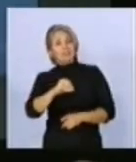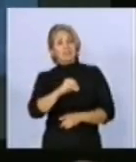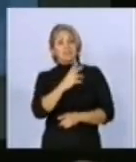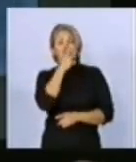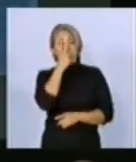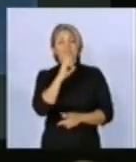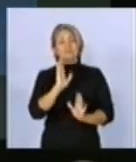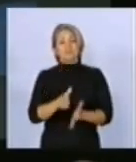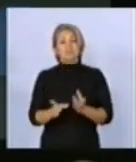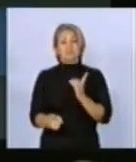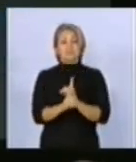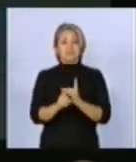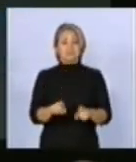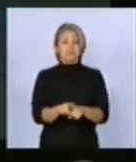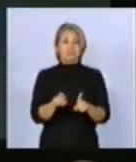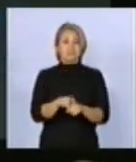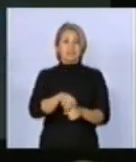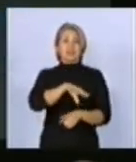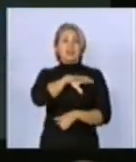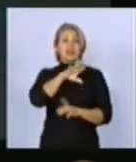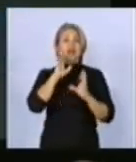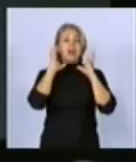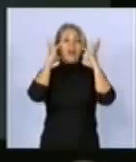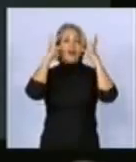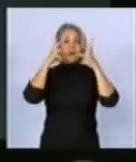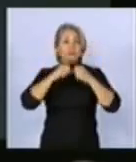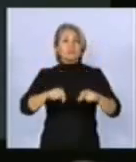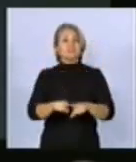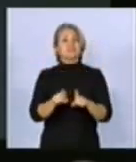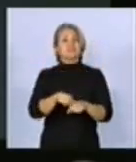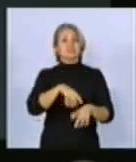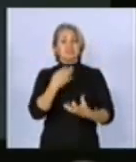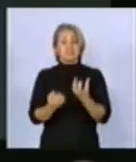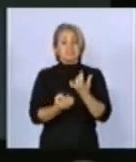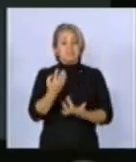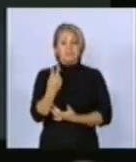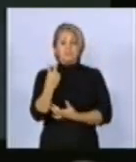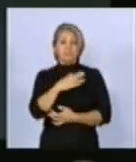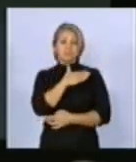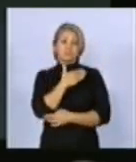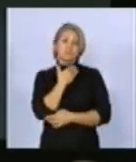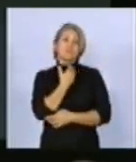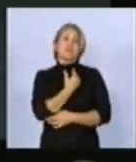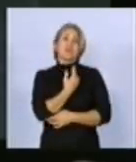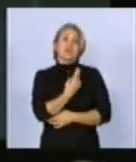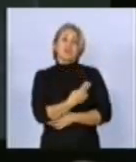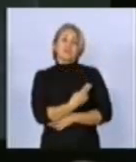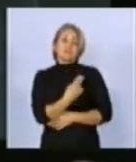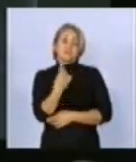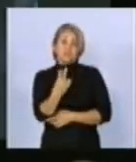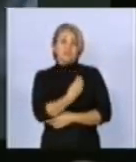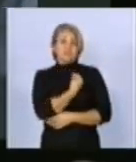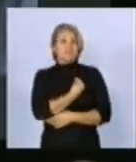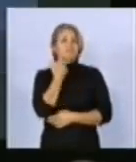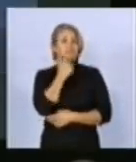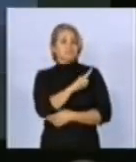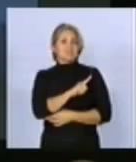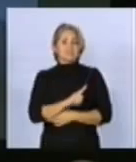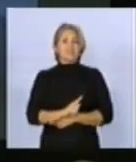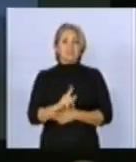os três filhotes de on saapa ficaram muito Queimados só dois sobreviveram no ano passado esta Associação que cuida de animais